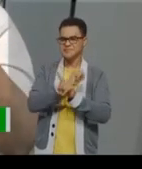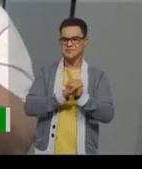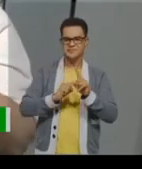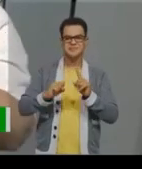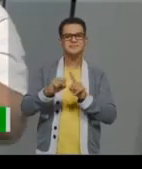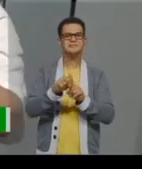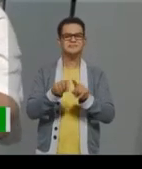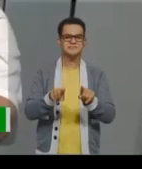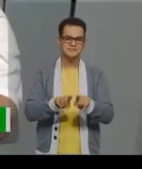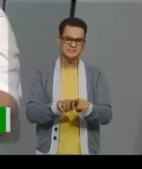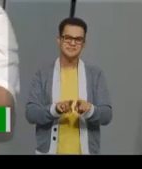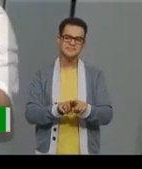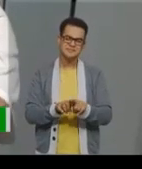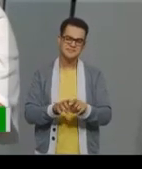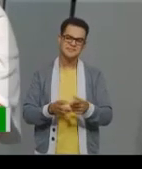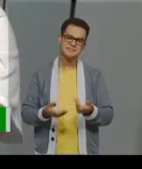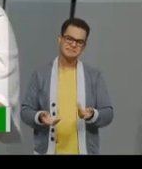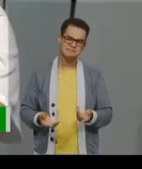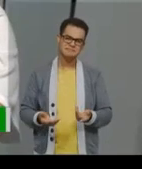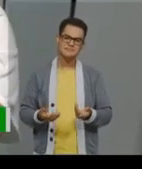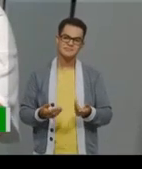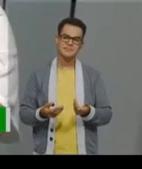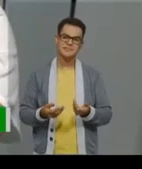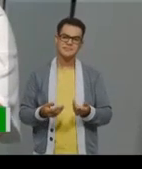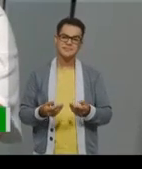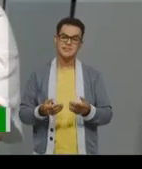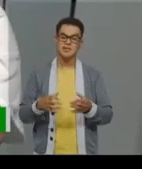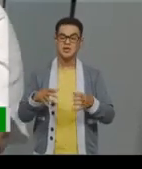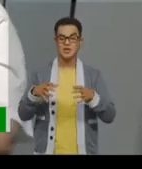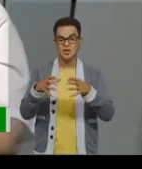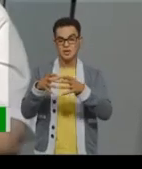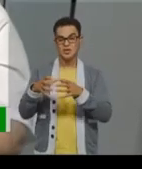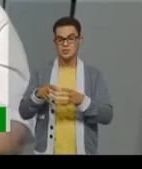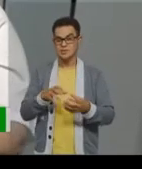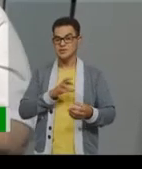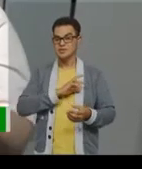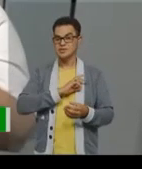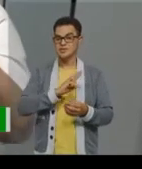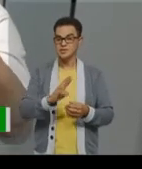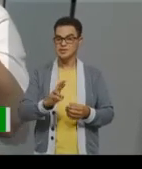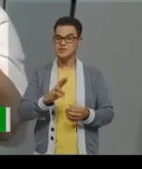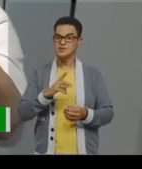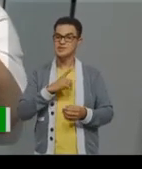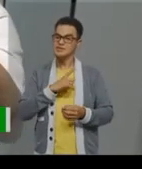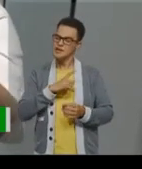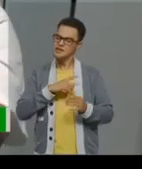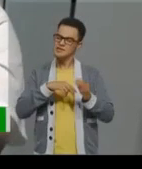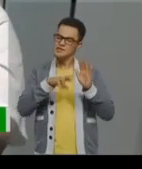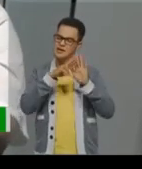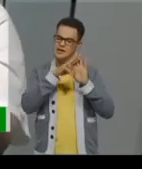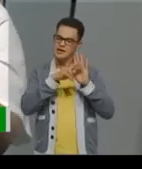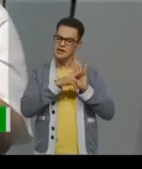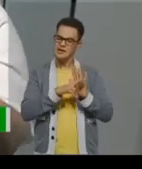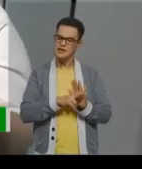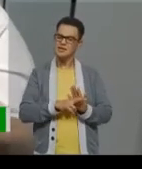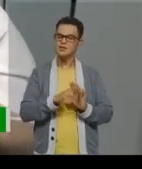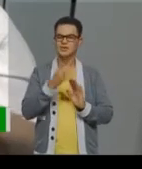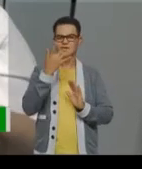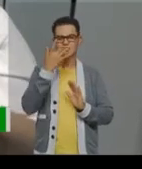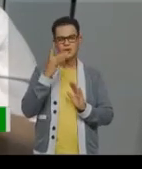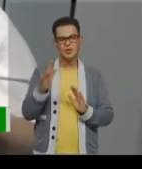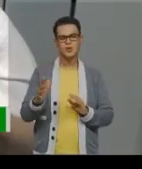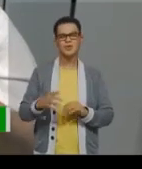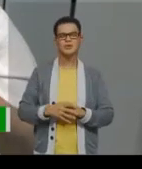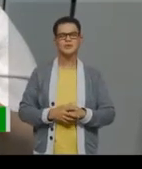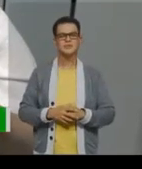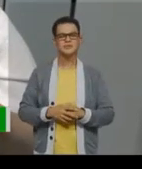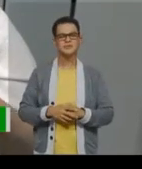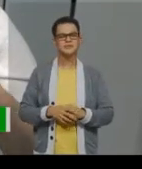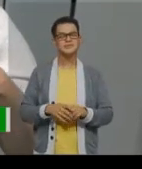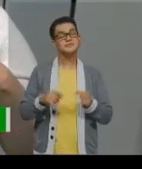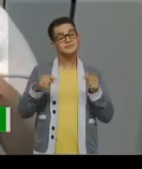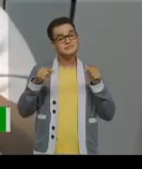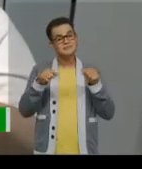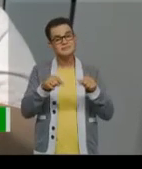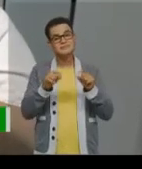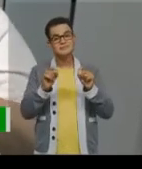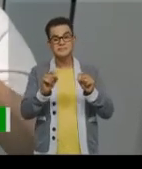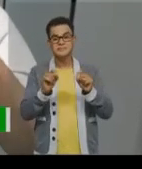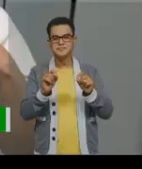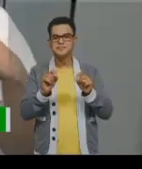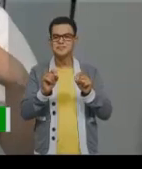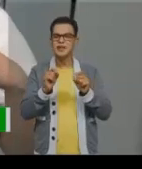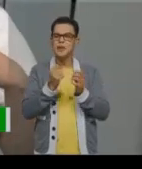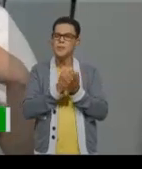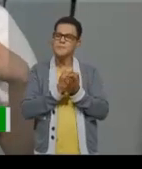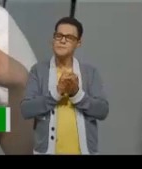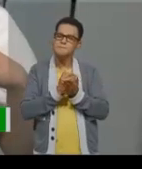não sendo grupos religiosos, elas possuem essas regras de ouro, que são um princípio que deve ser utilizado, que